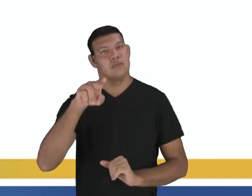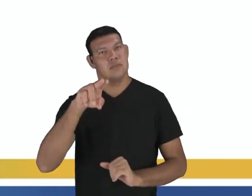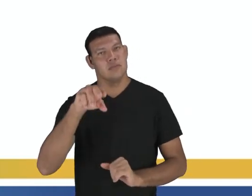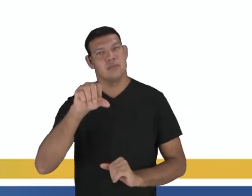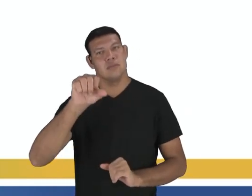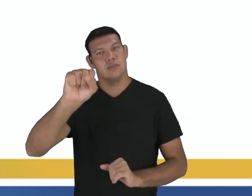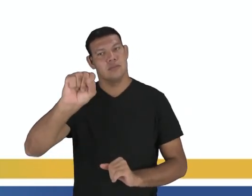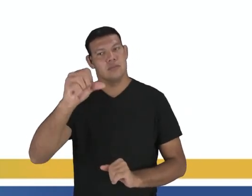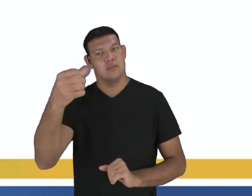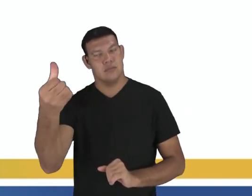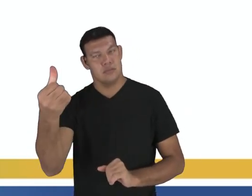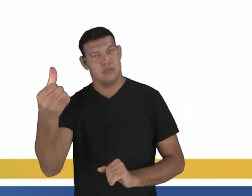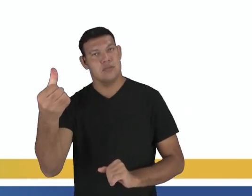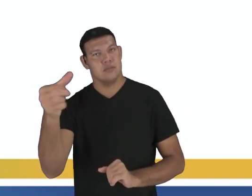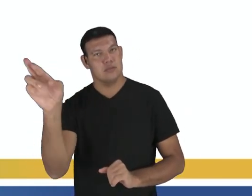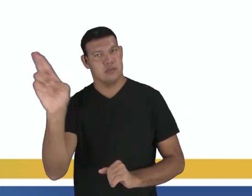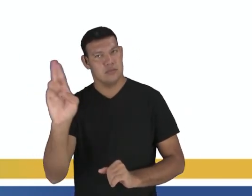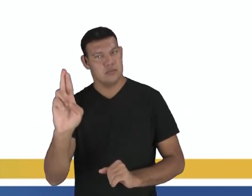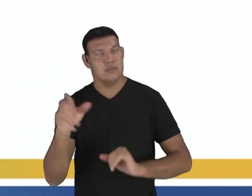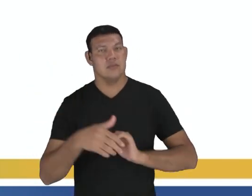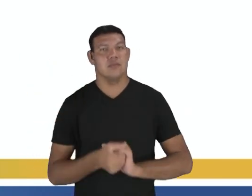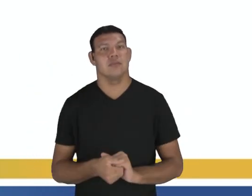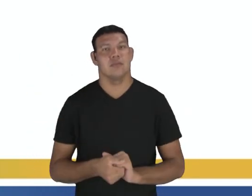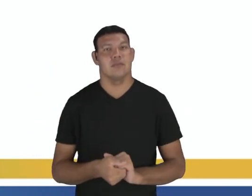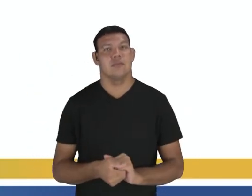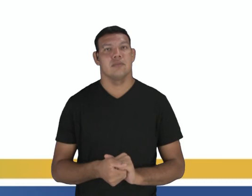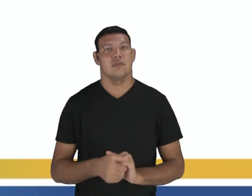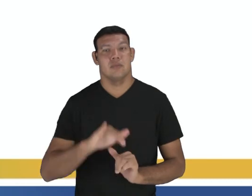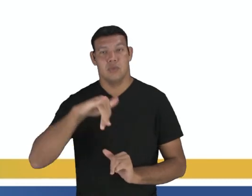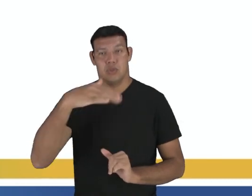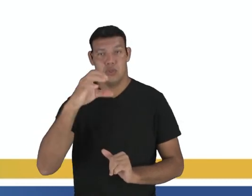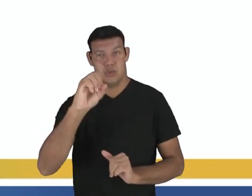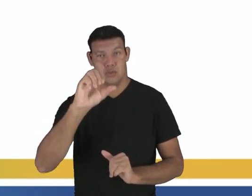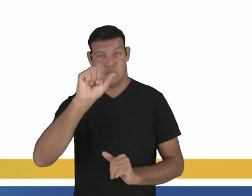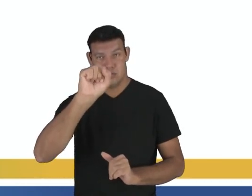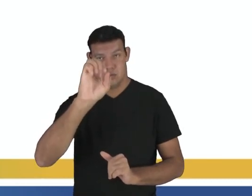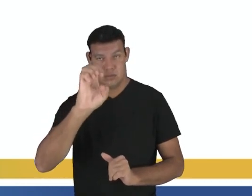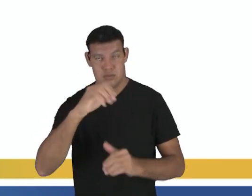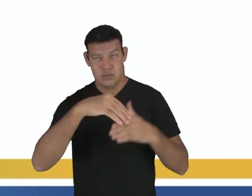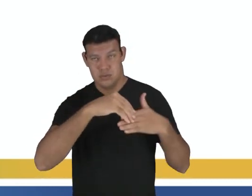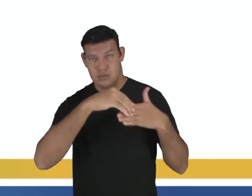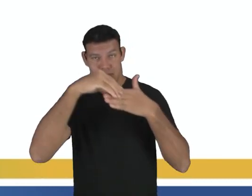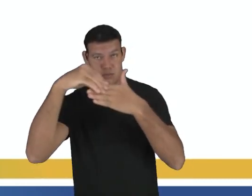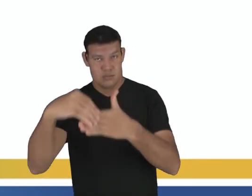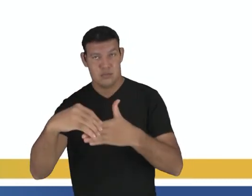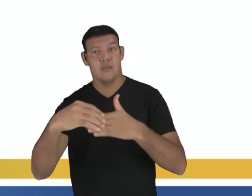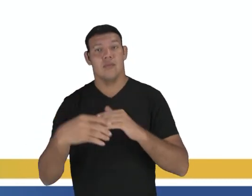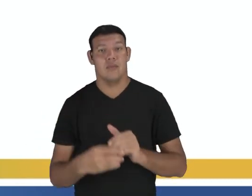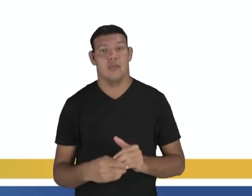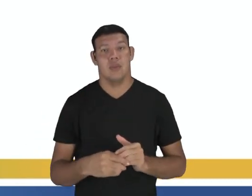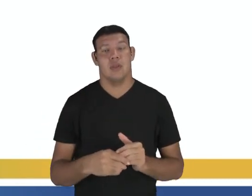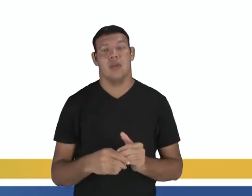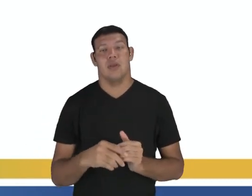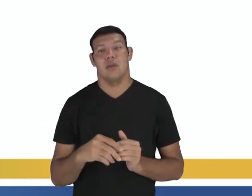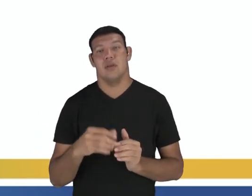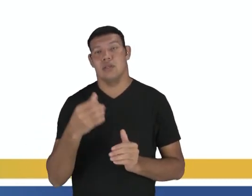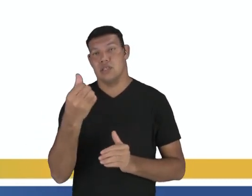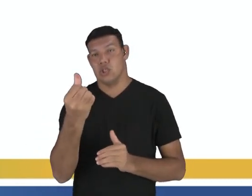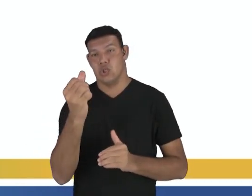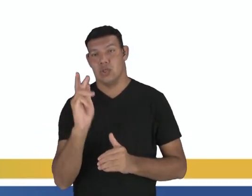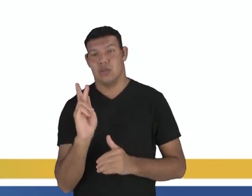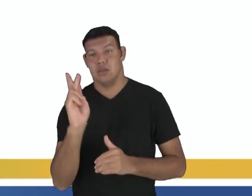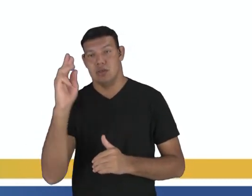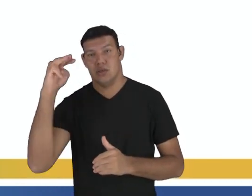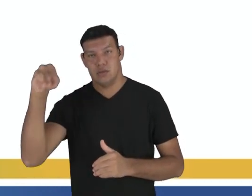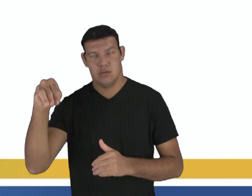eu vou ter R$86. Ou seja, para ele fazer um frete de 6 km, ele vai